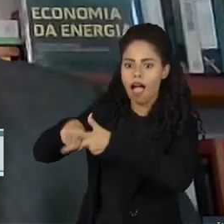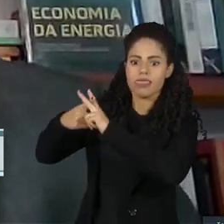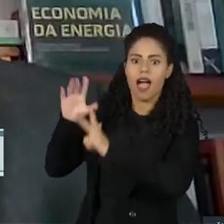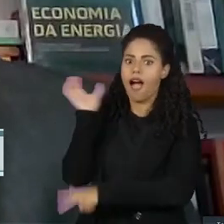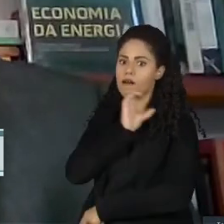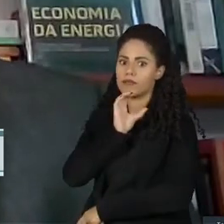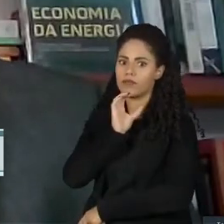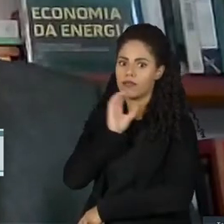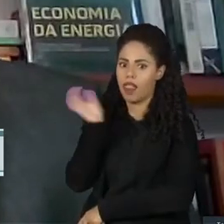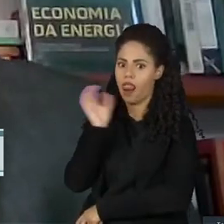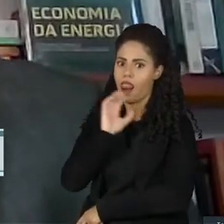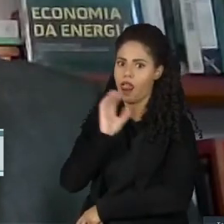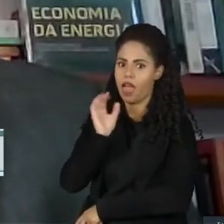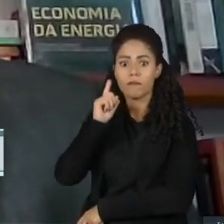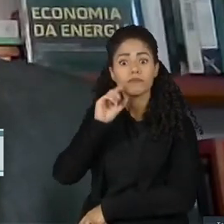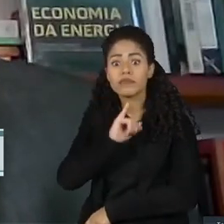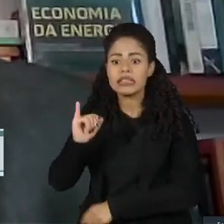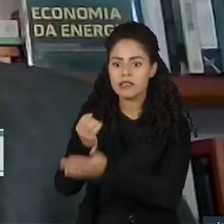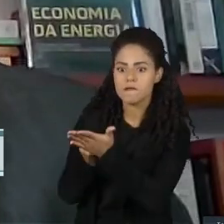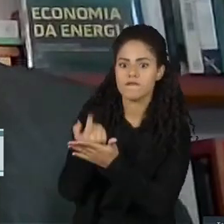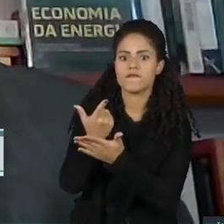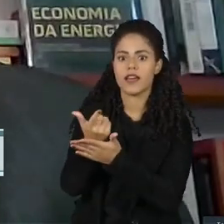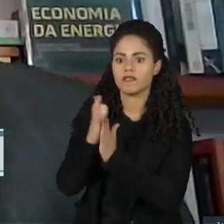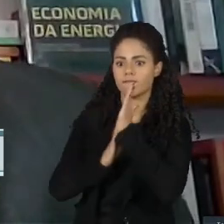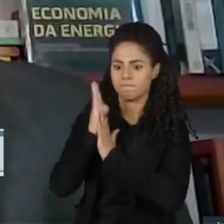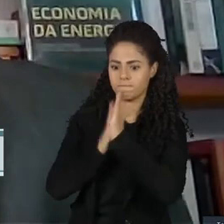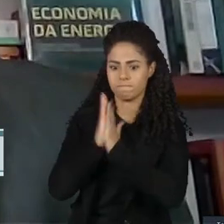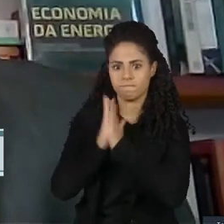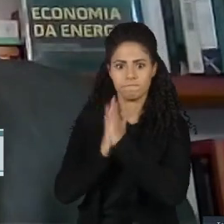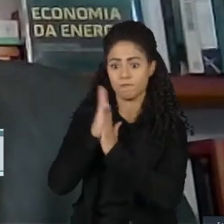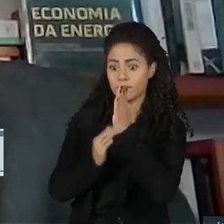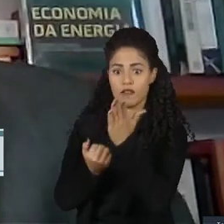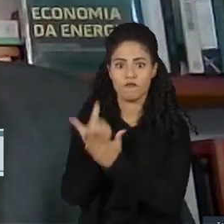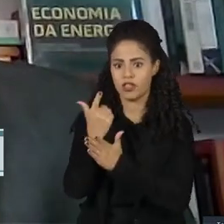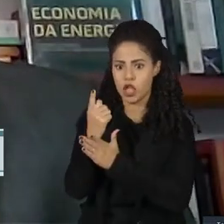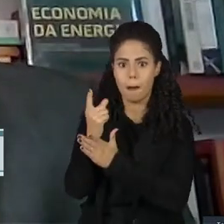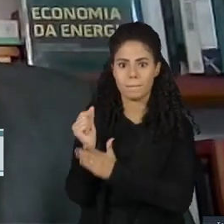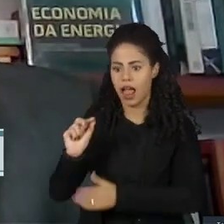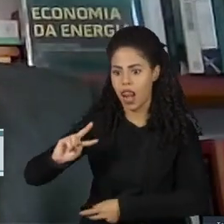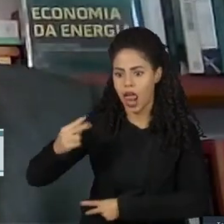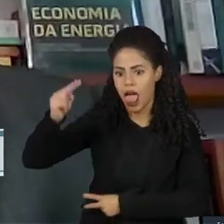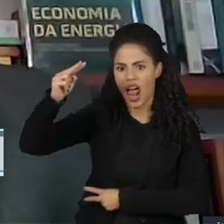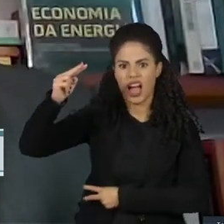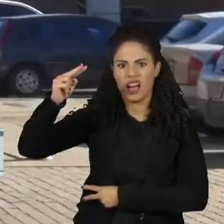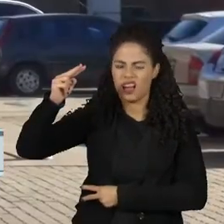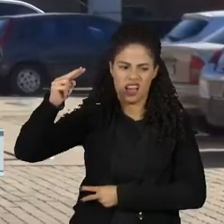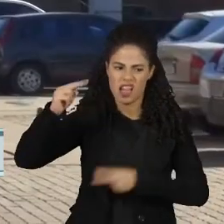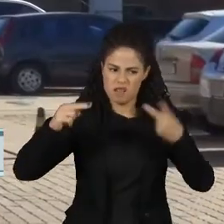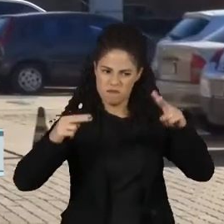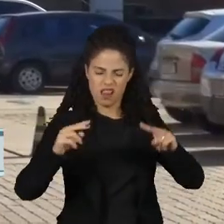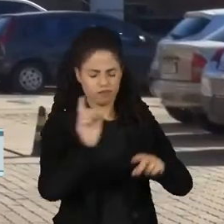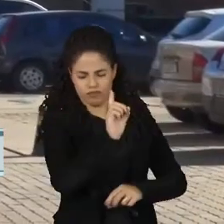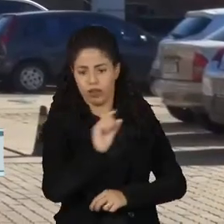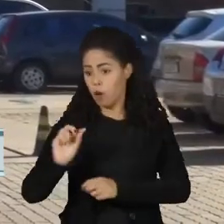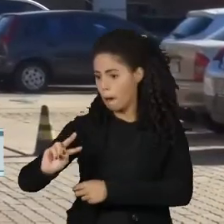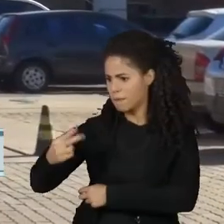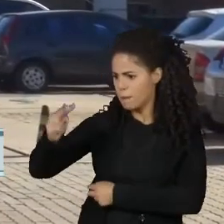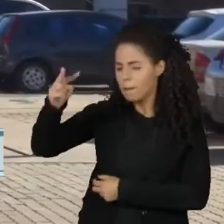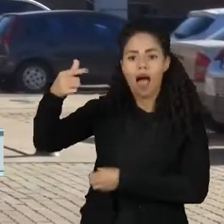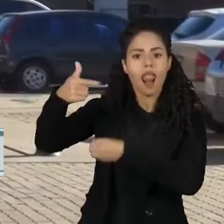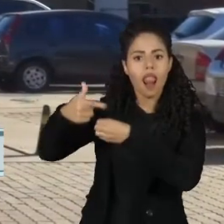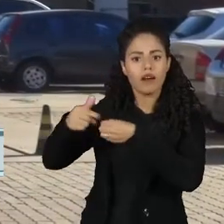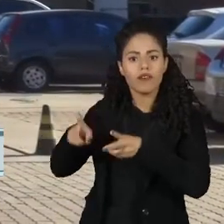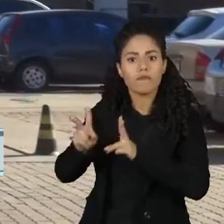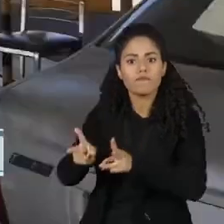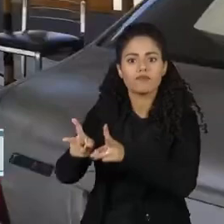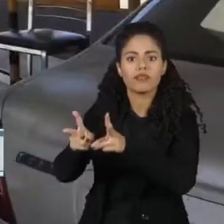imediatamente, porque ele sabe que se ele vender aquele estoque que ele tem por um preço mais baixo do que o custo de reposição do estoque,